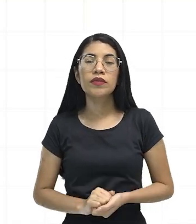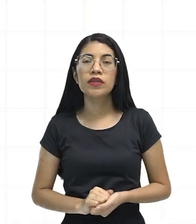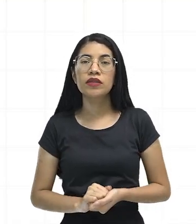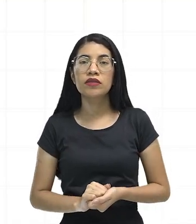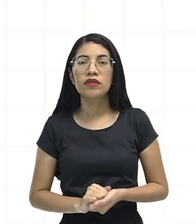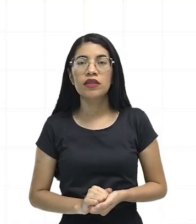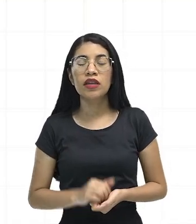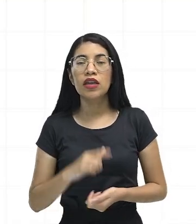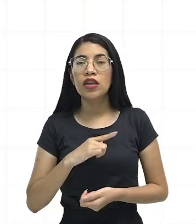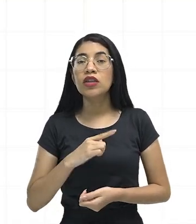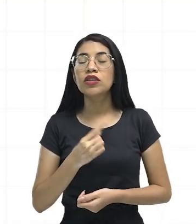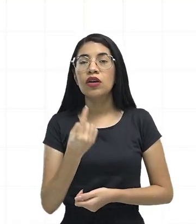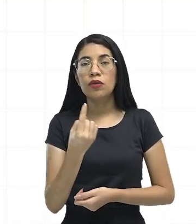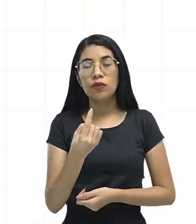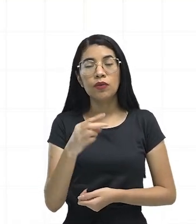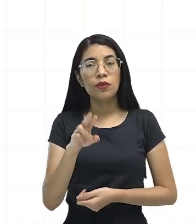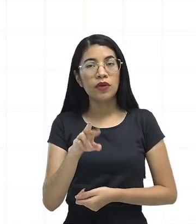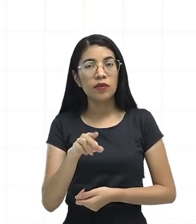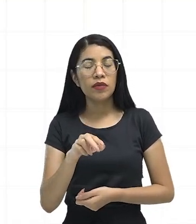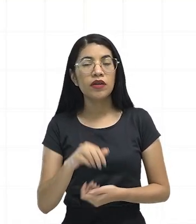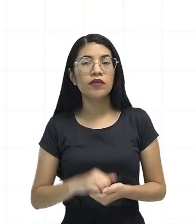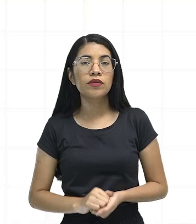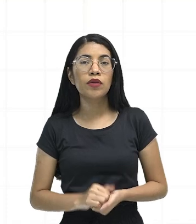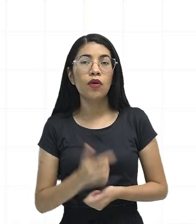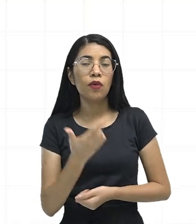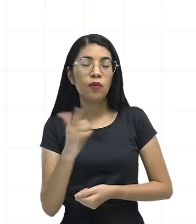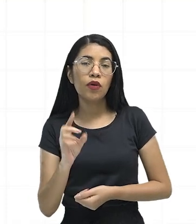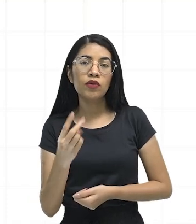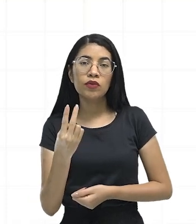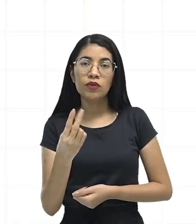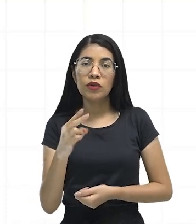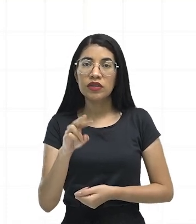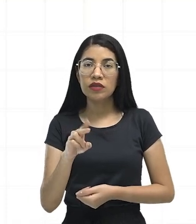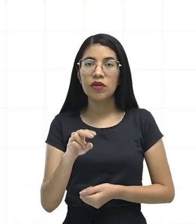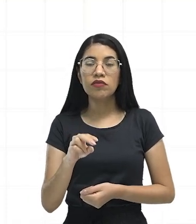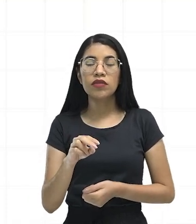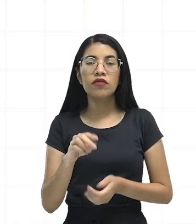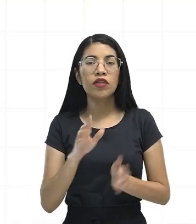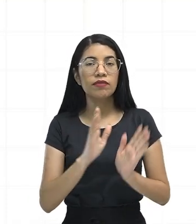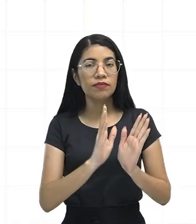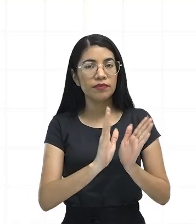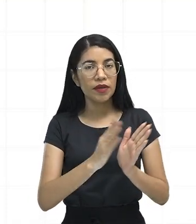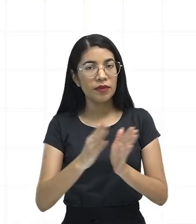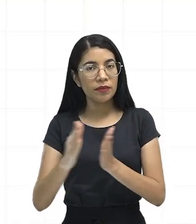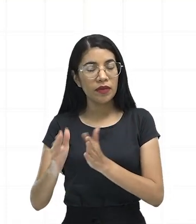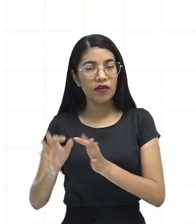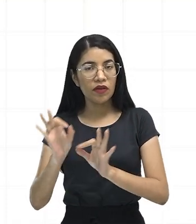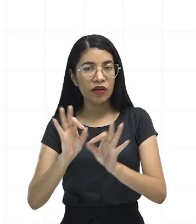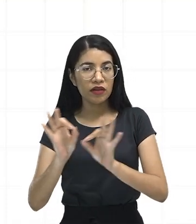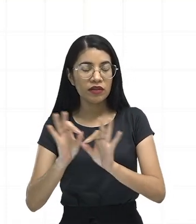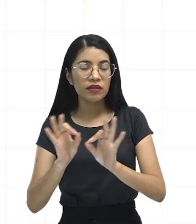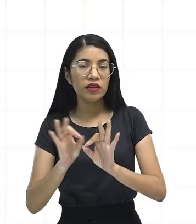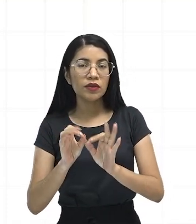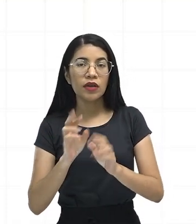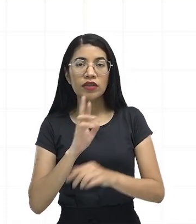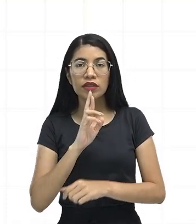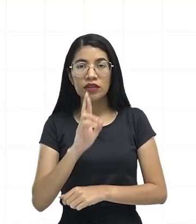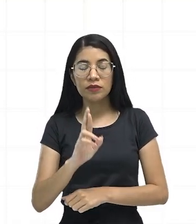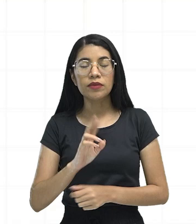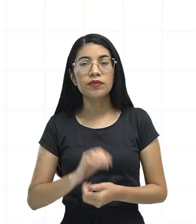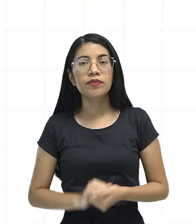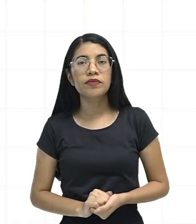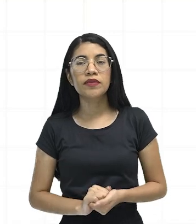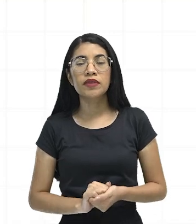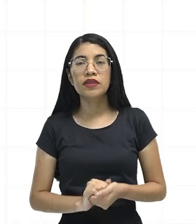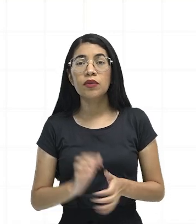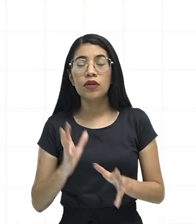um irmão, o outro aluno respondeu que tinha 2 irmãos e assim por diante, tá? Vejam que são